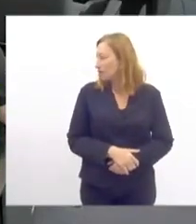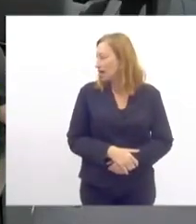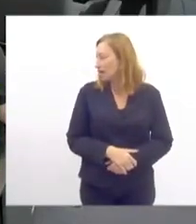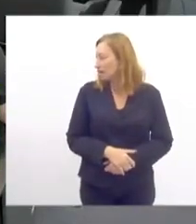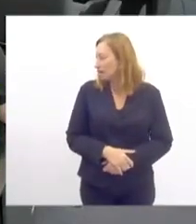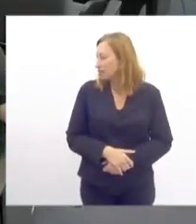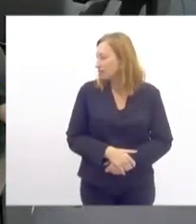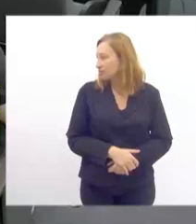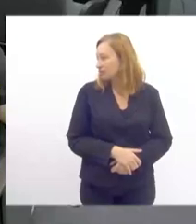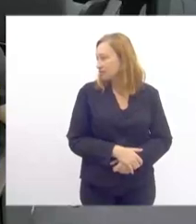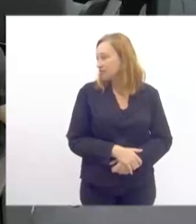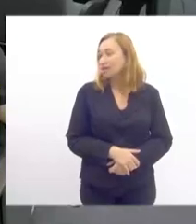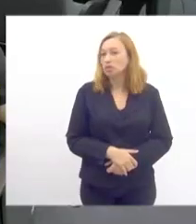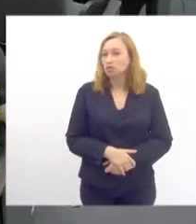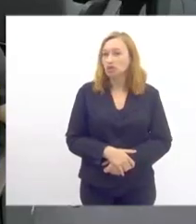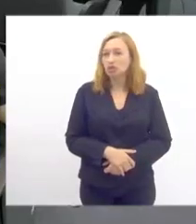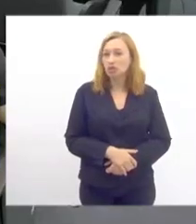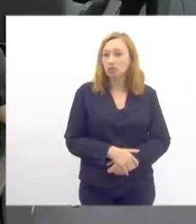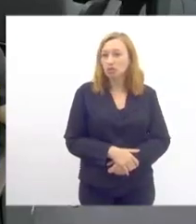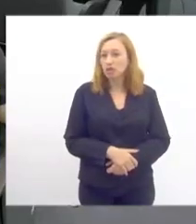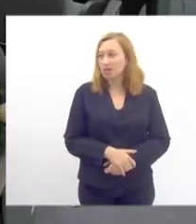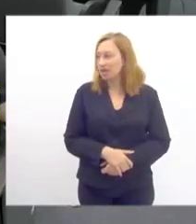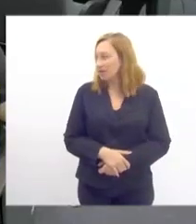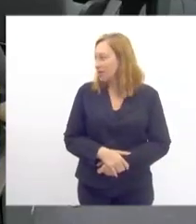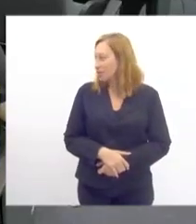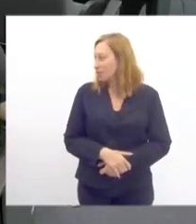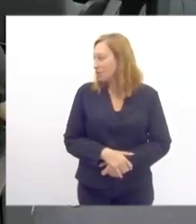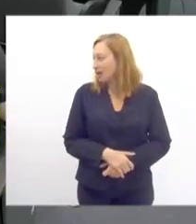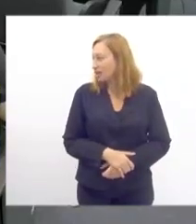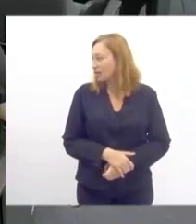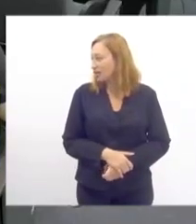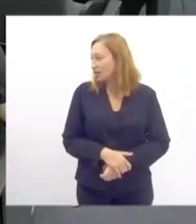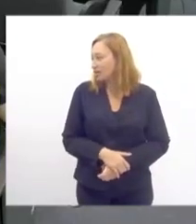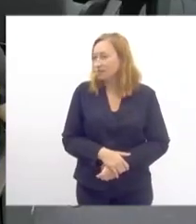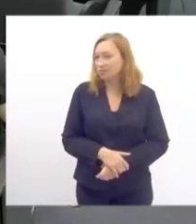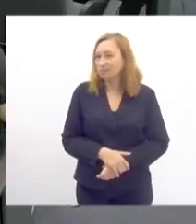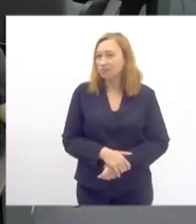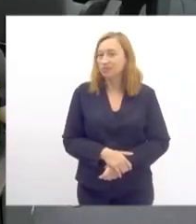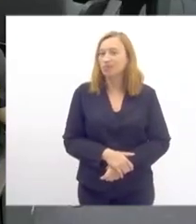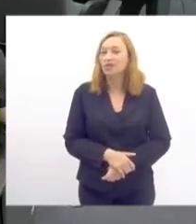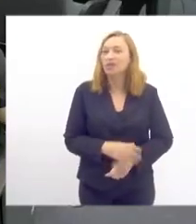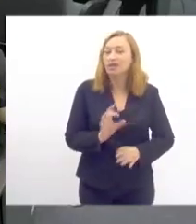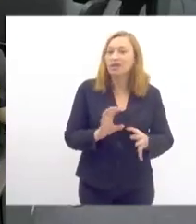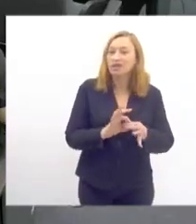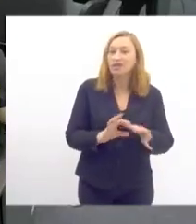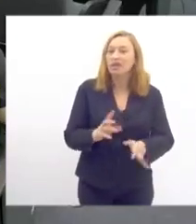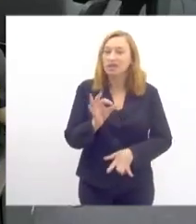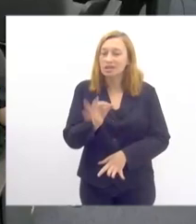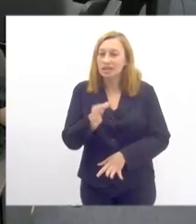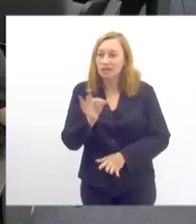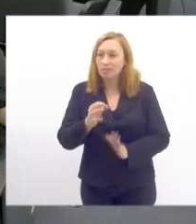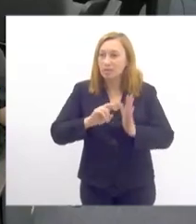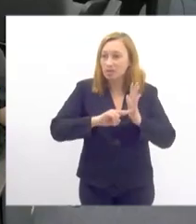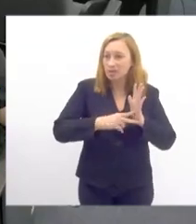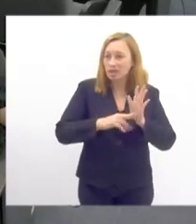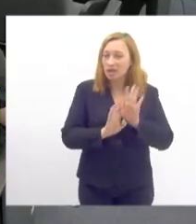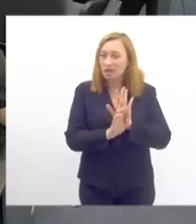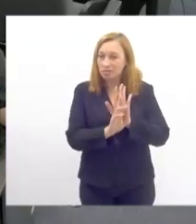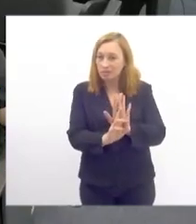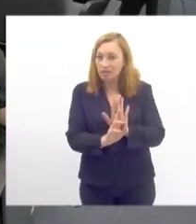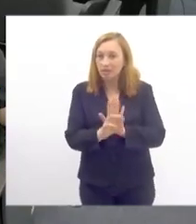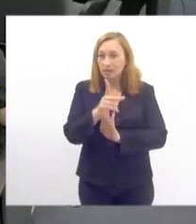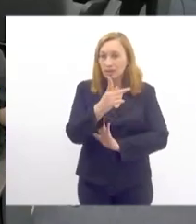Pablo. Pablo, passar a palavra formalmente ao sindicato, que é o representante do sindicato,